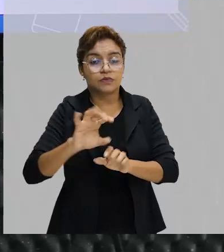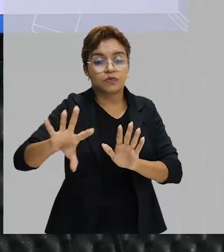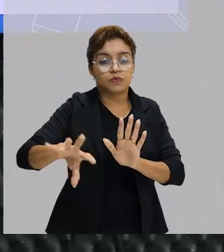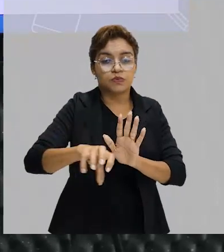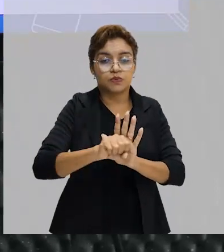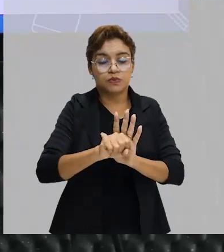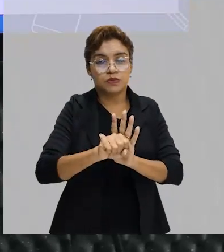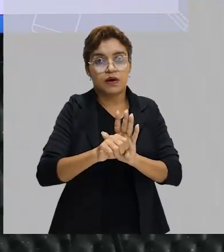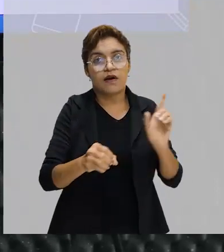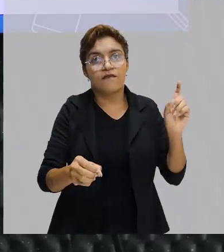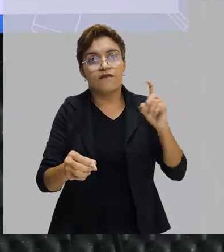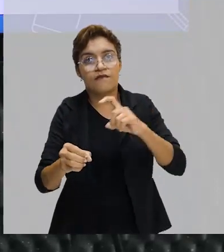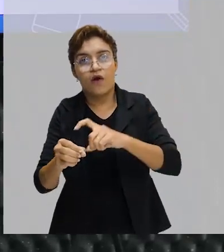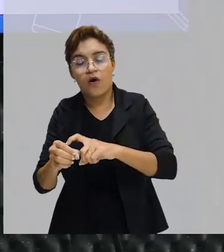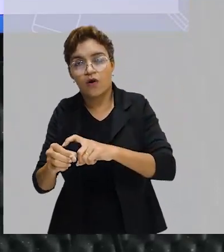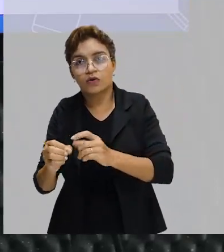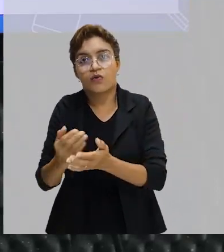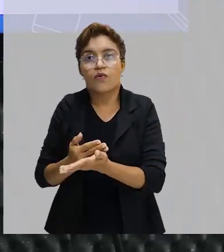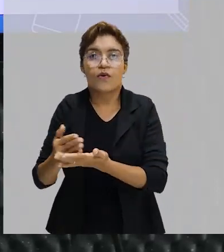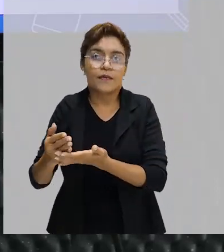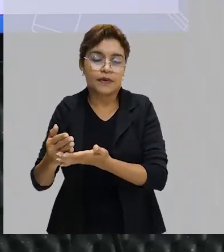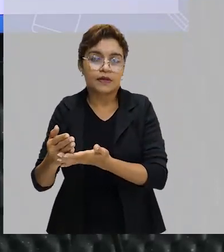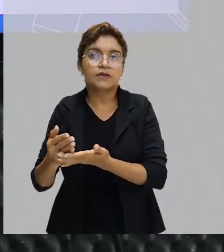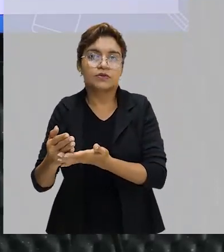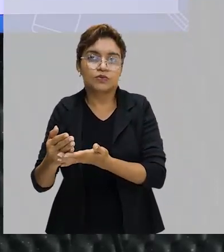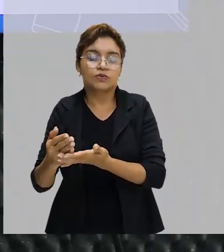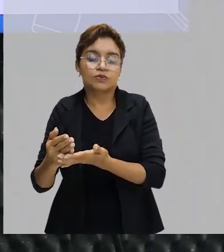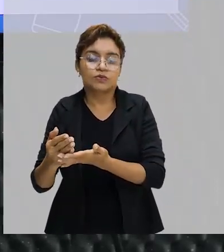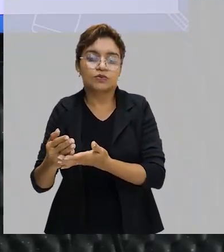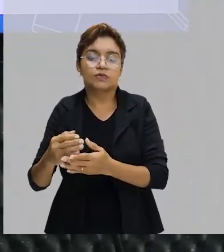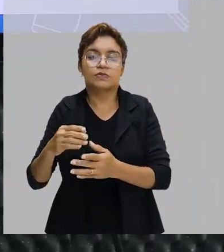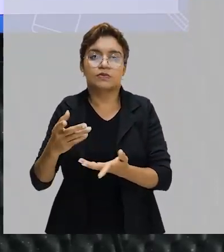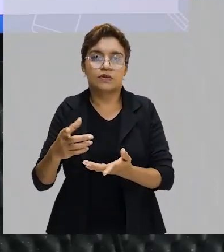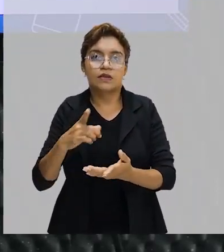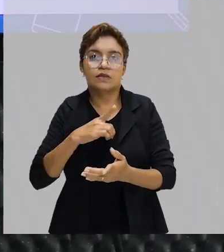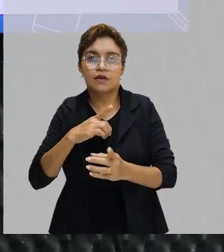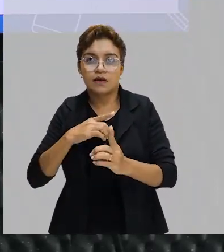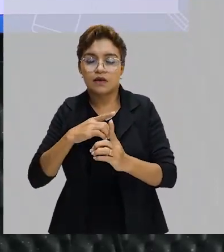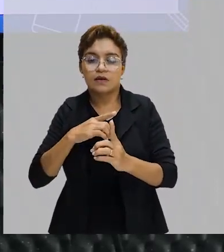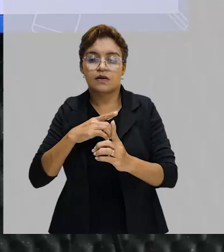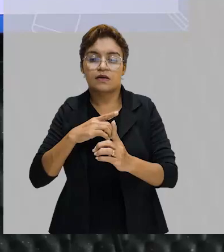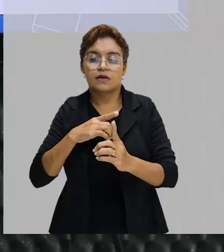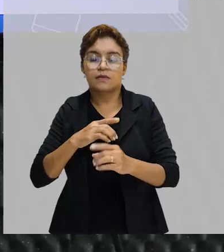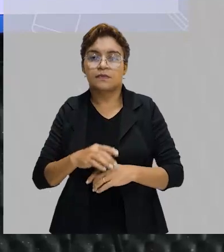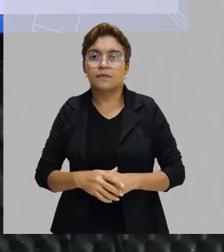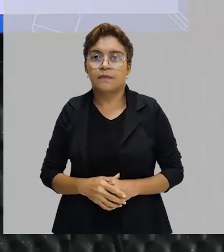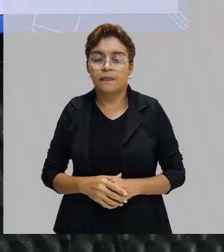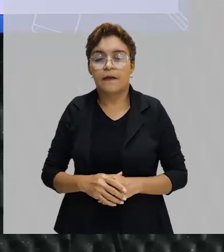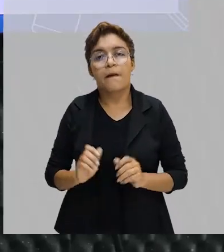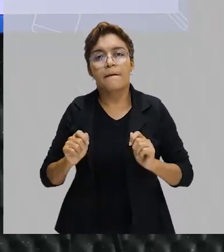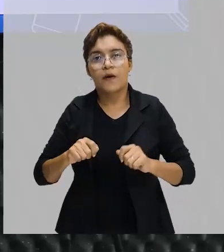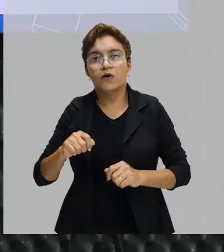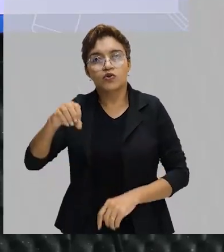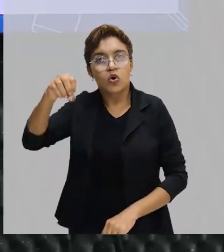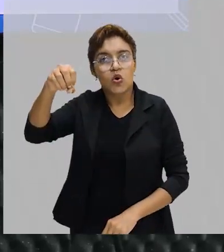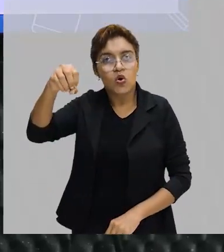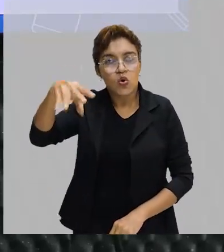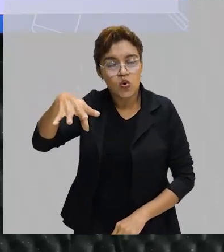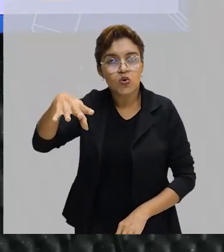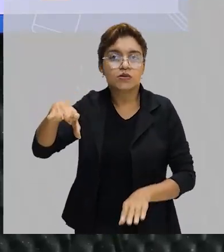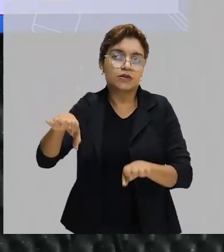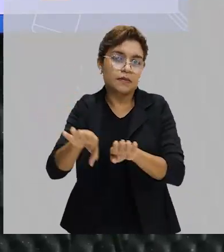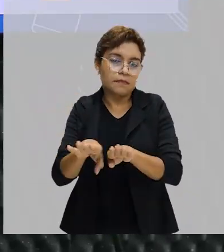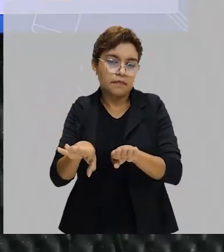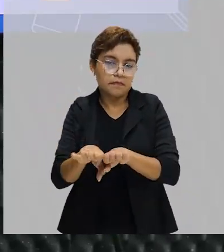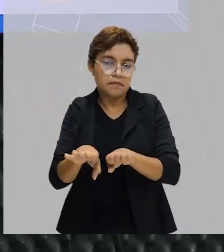inicial, devolvendo o que ele recebeu na forma de onda eletromagnética, que pode ser luz, por exemplo.